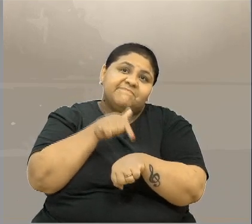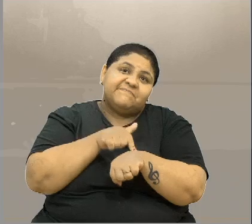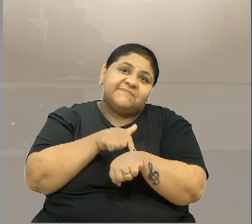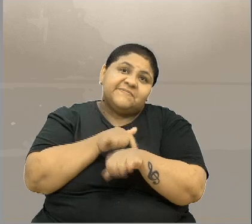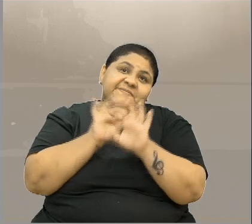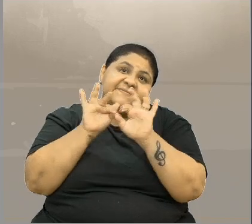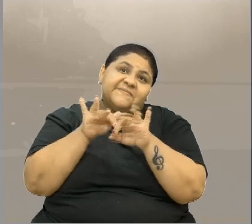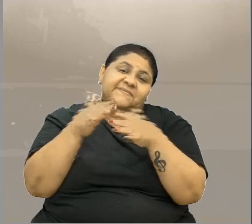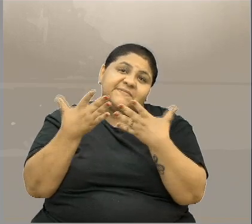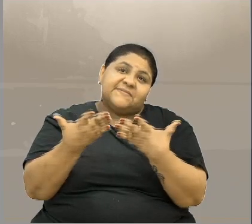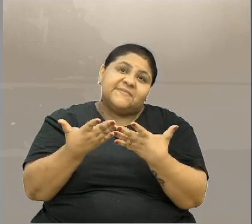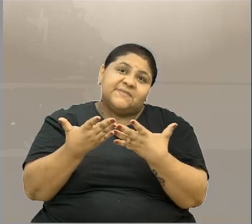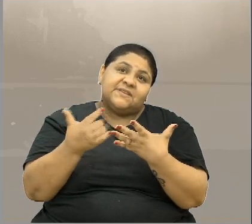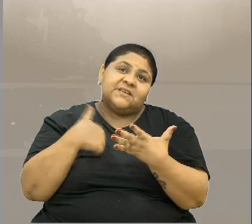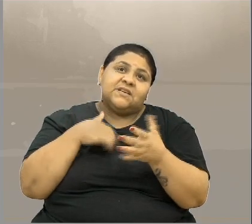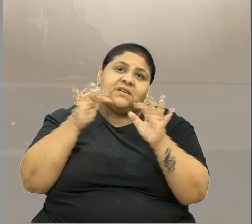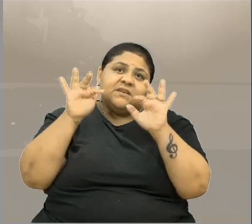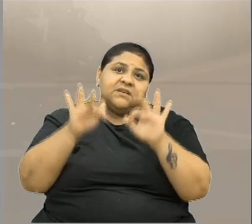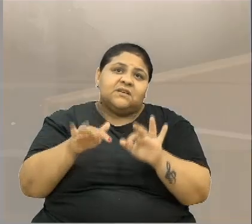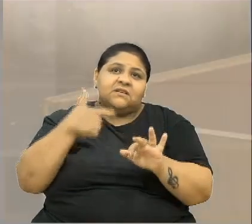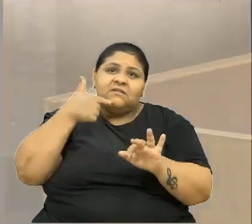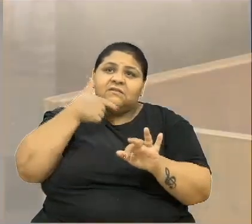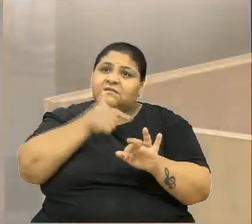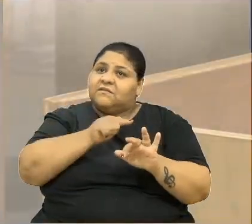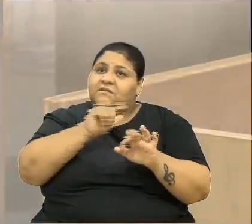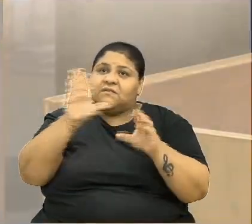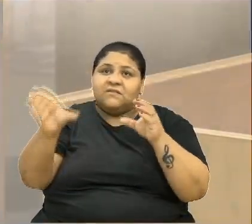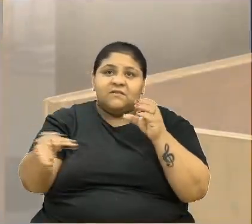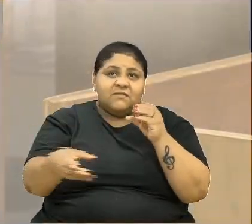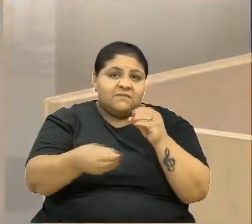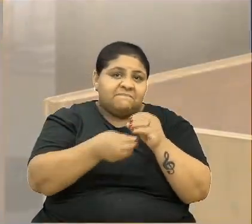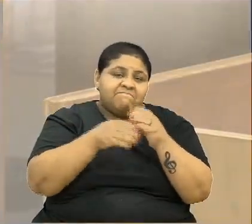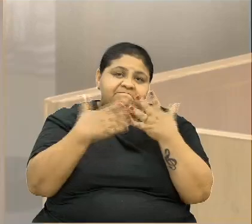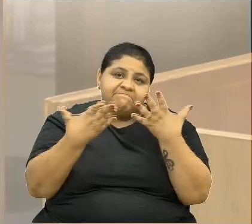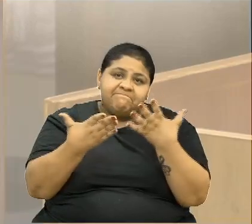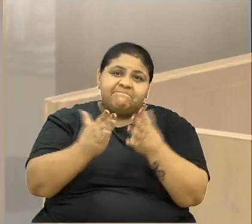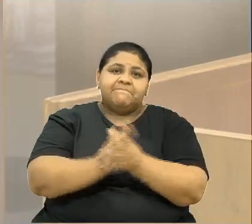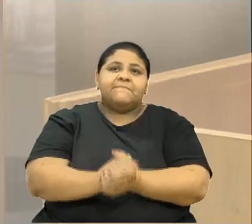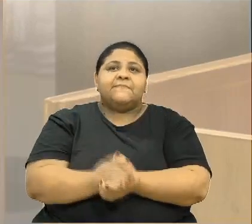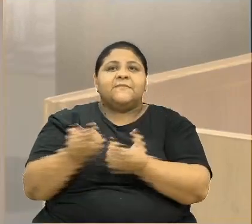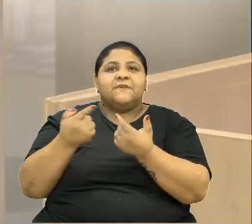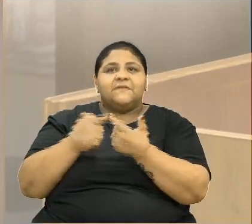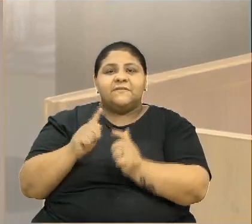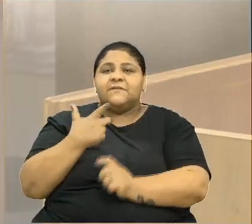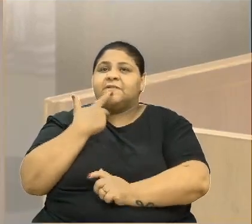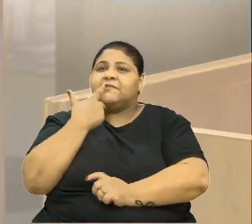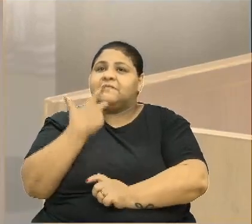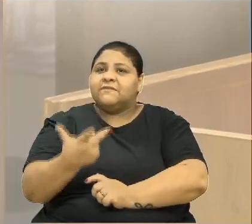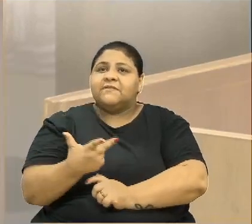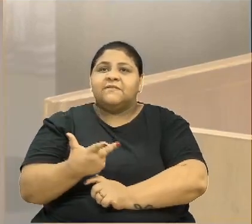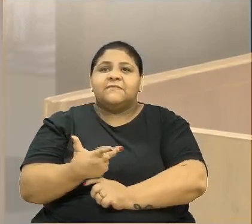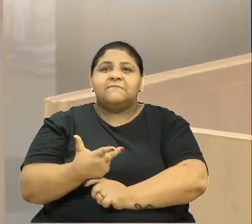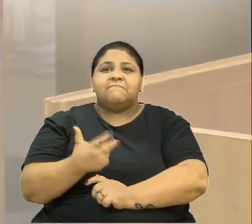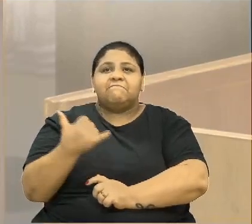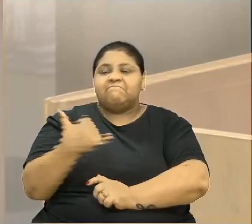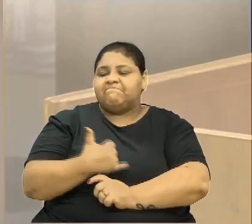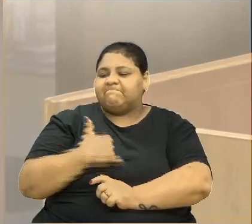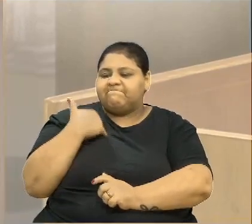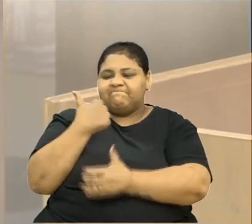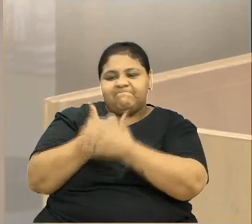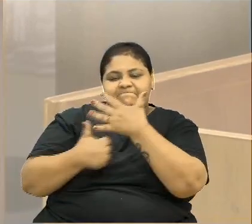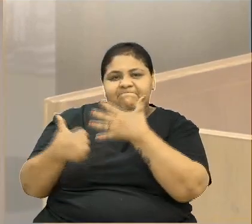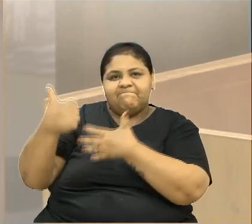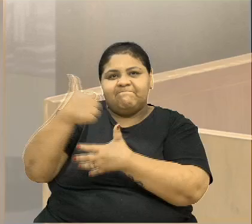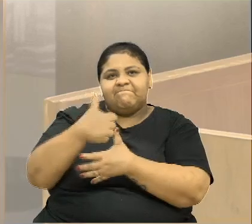se esgotou, eu vou ter que encerrar, não conseguirei dar os apartes, mas quero dizer que foi uma grande honra, um